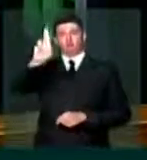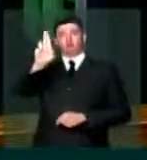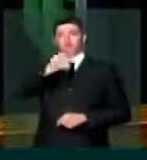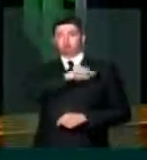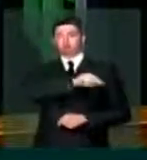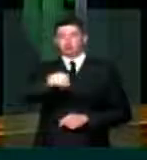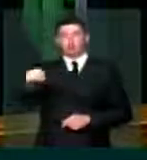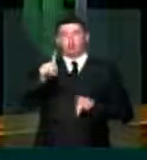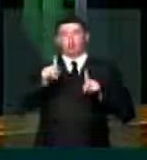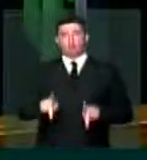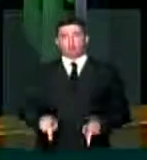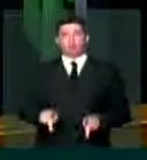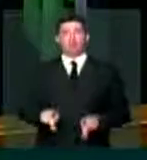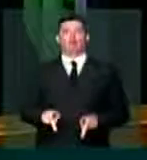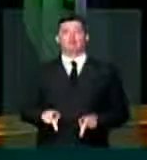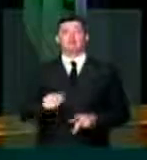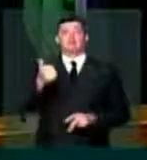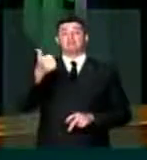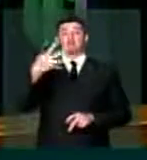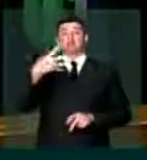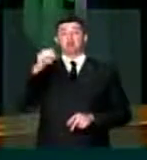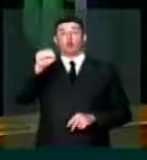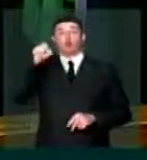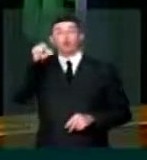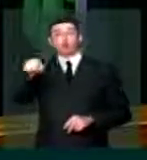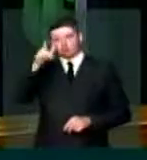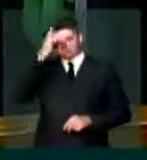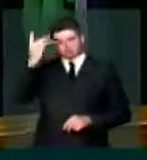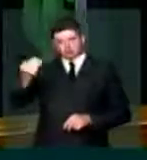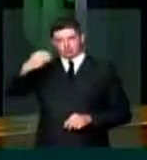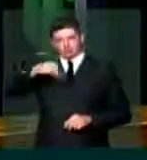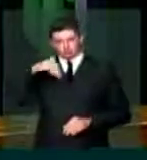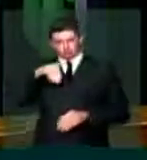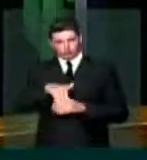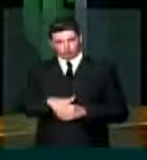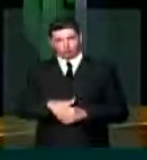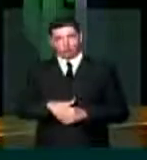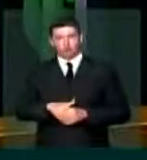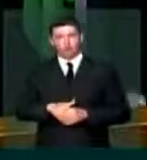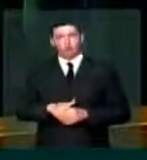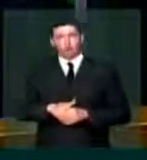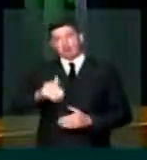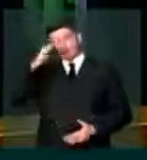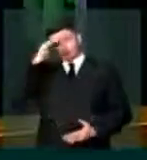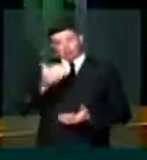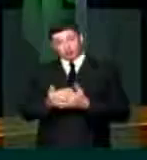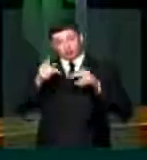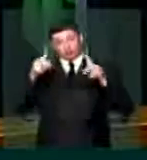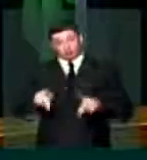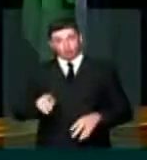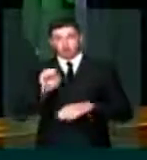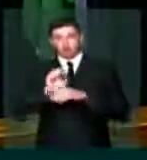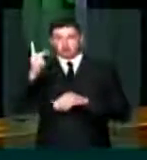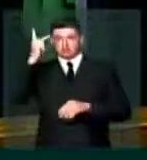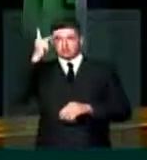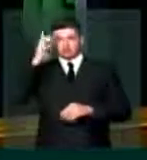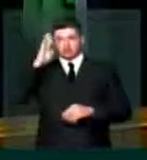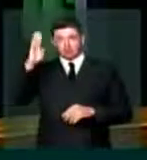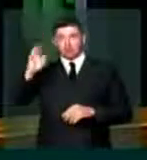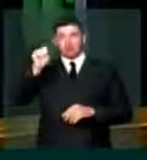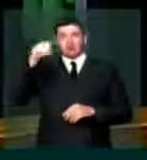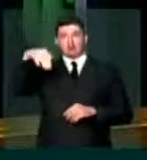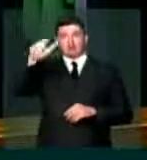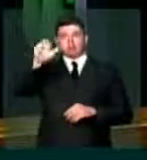bem esses 148 mil votos que tive, a confiança do povo de São Paulo, principalmente da região